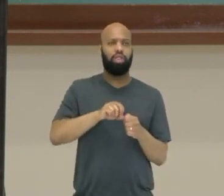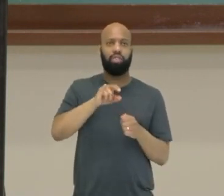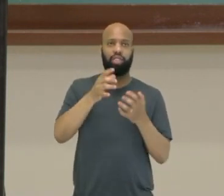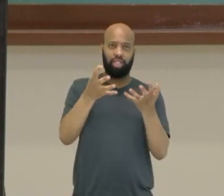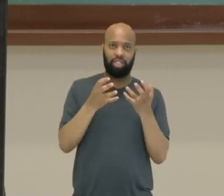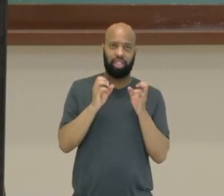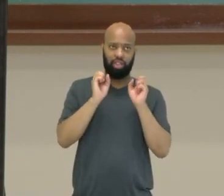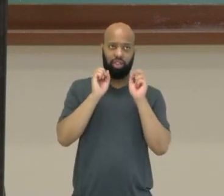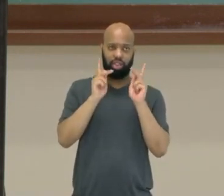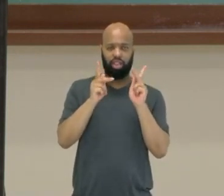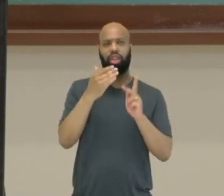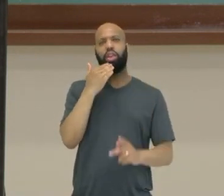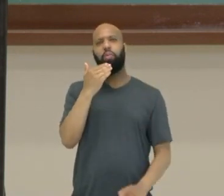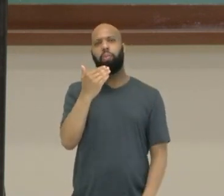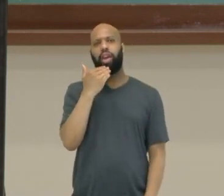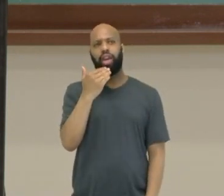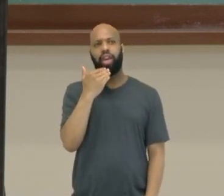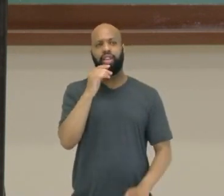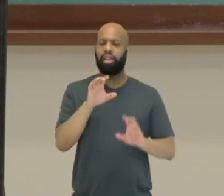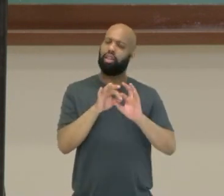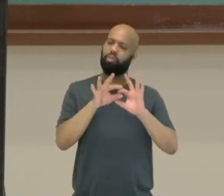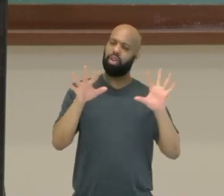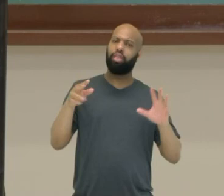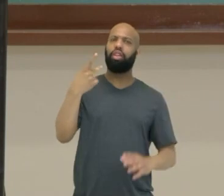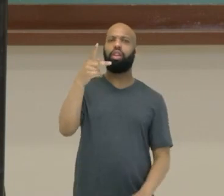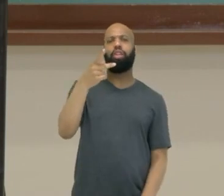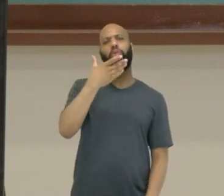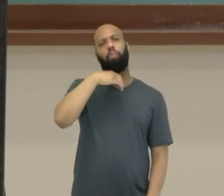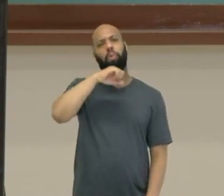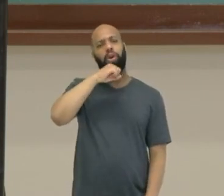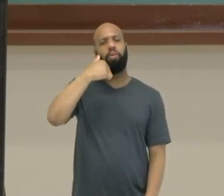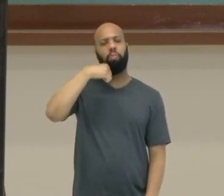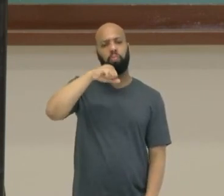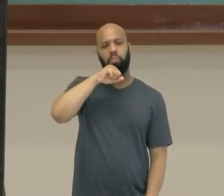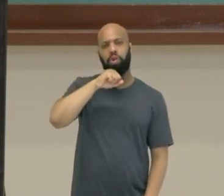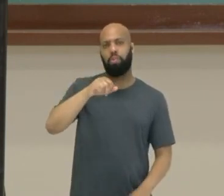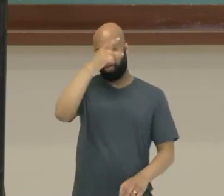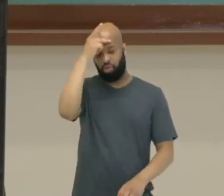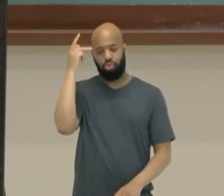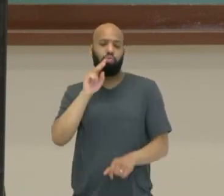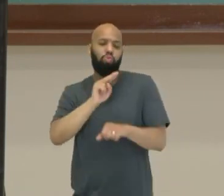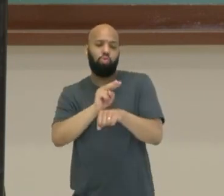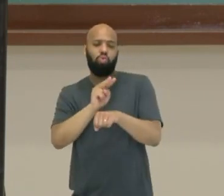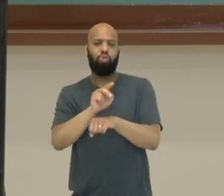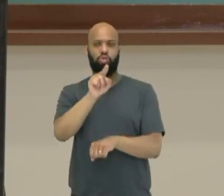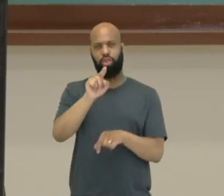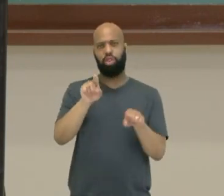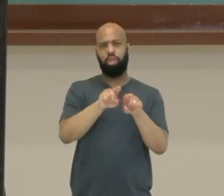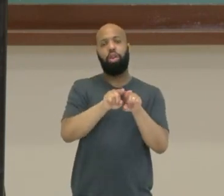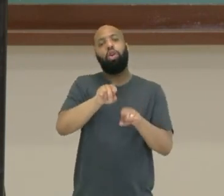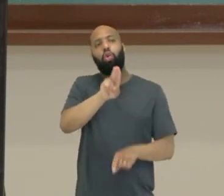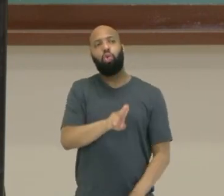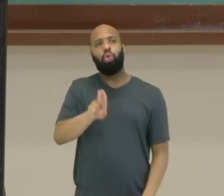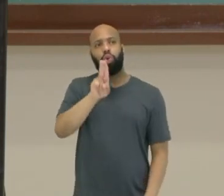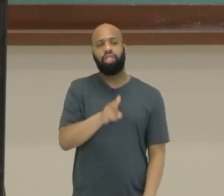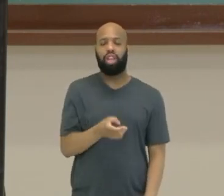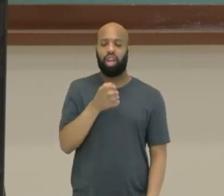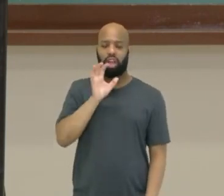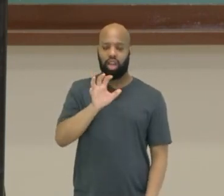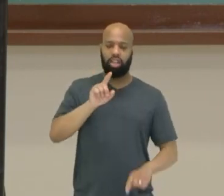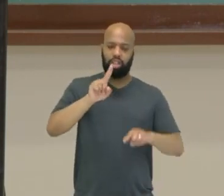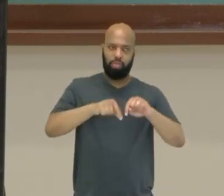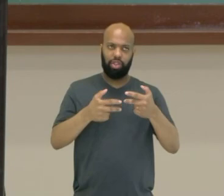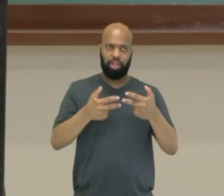quiser. Peça a autorização para os seus pais, para os seus responsáveis, para utilizar esses